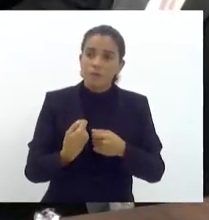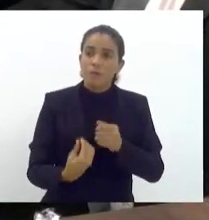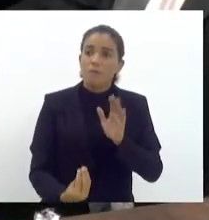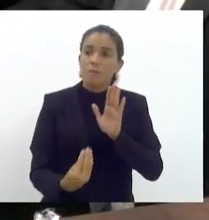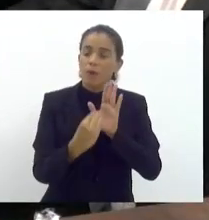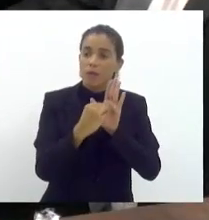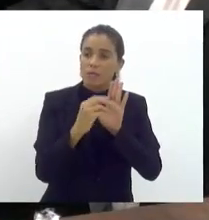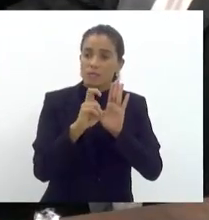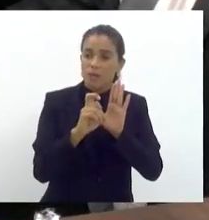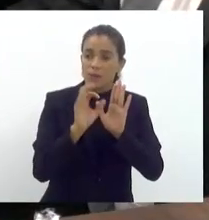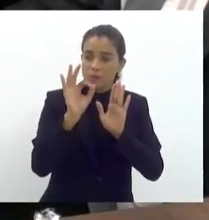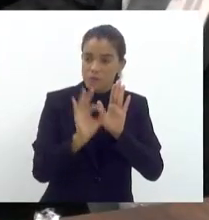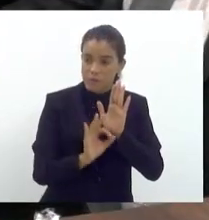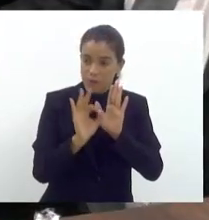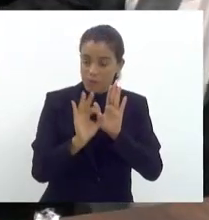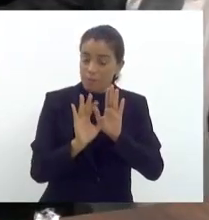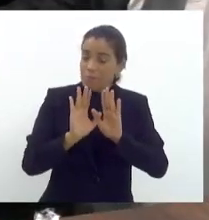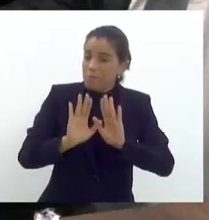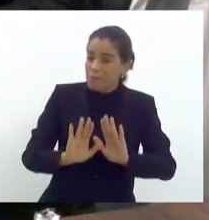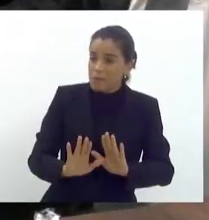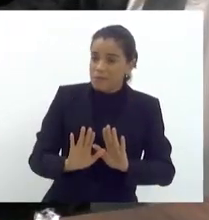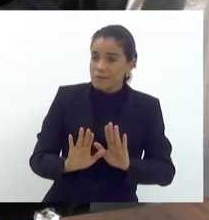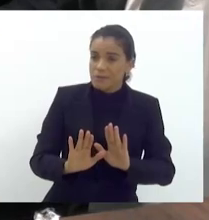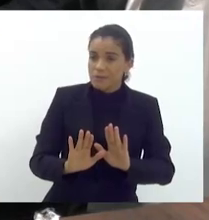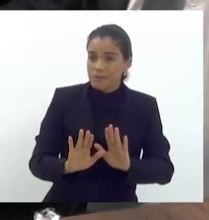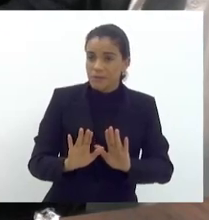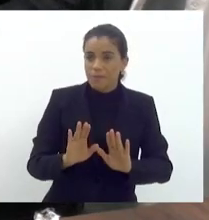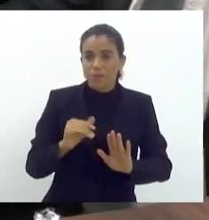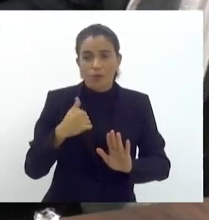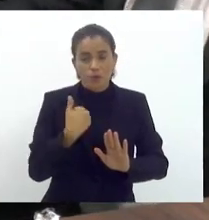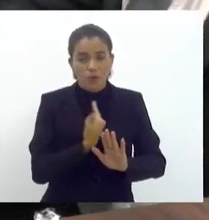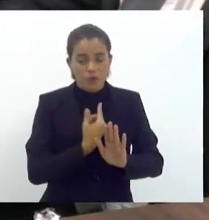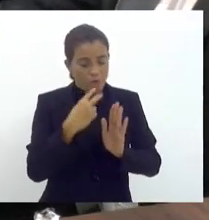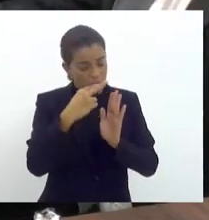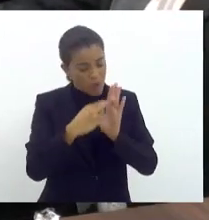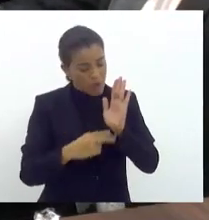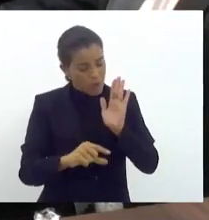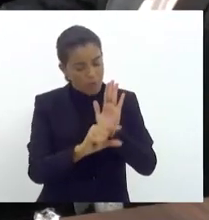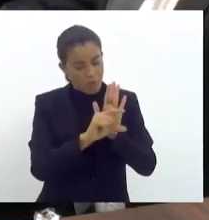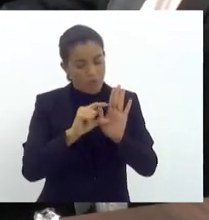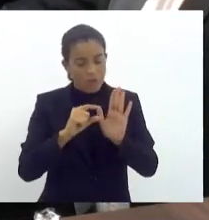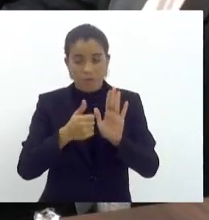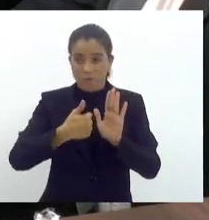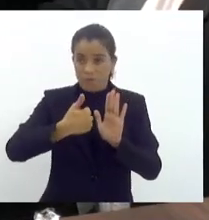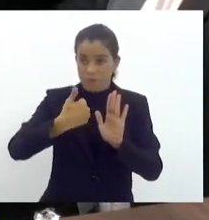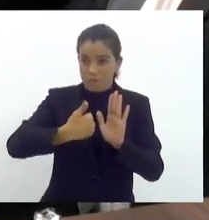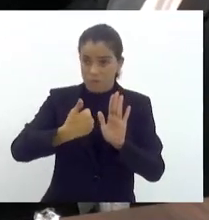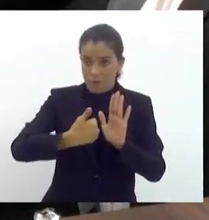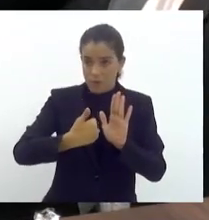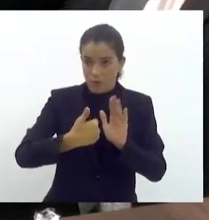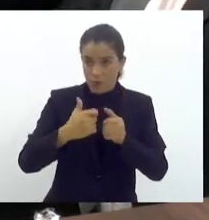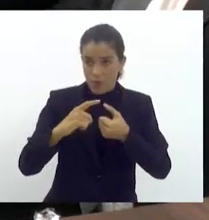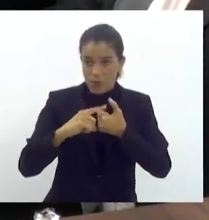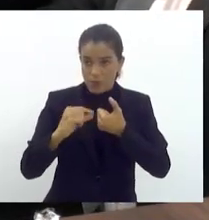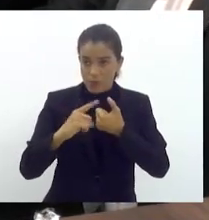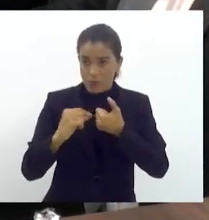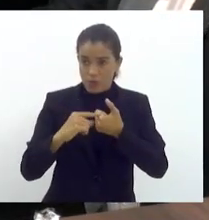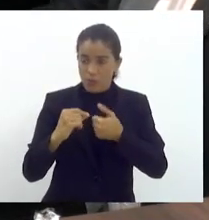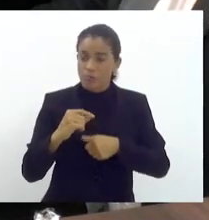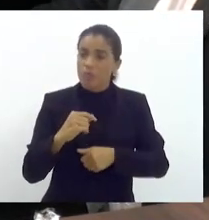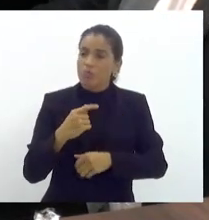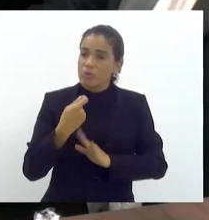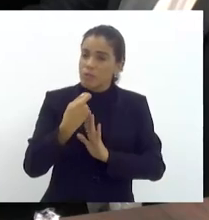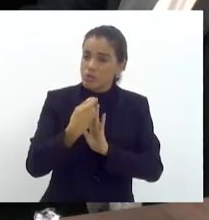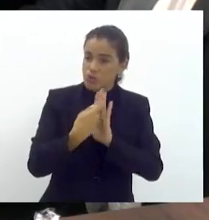5% mas fomos ler o parágrafo primeiro deixar tio lá